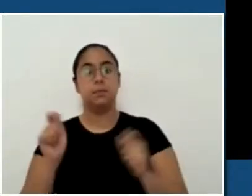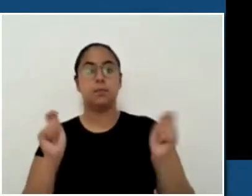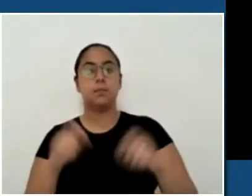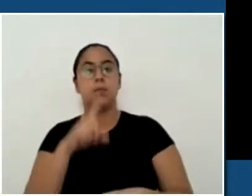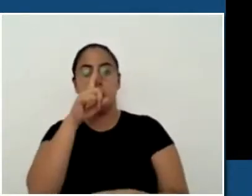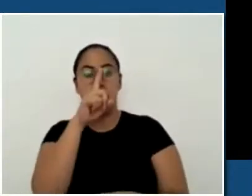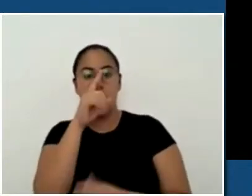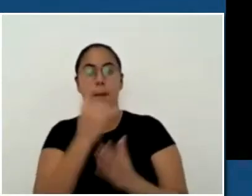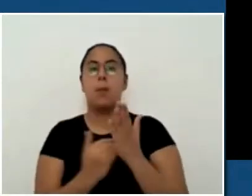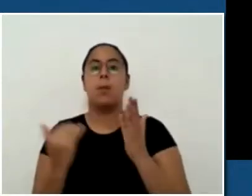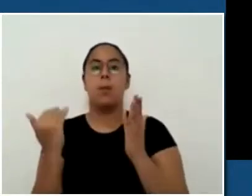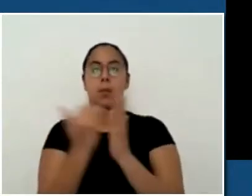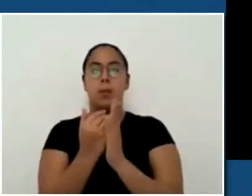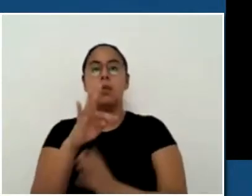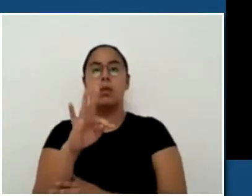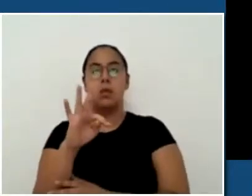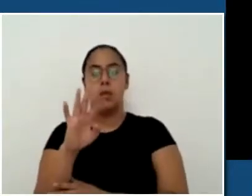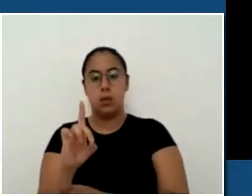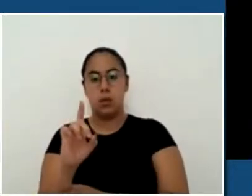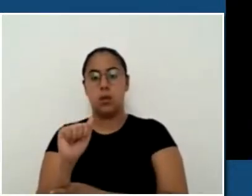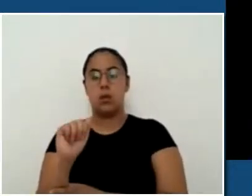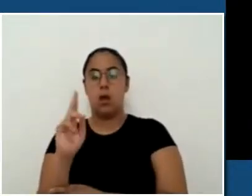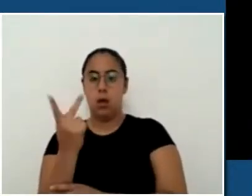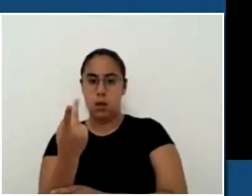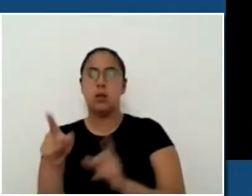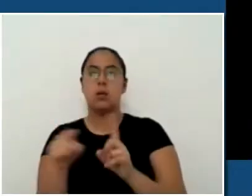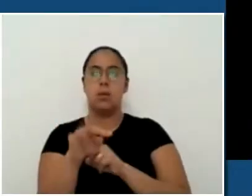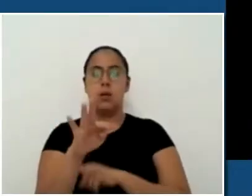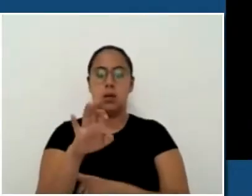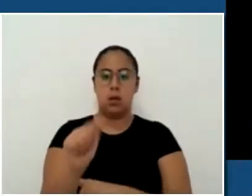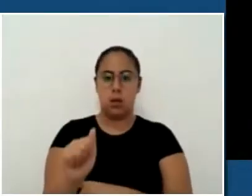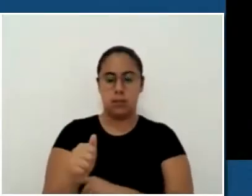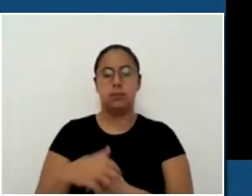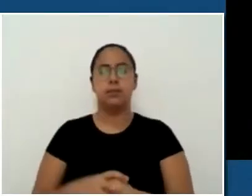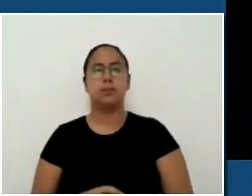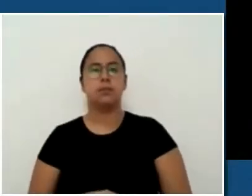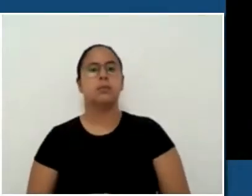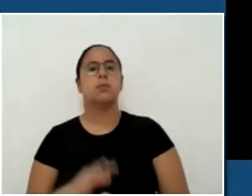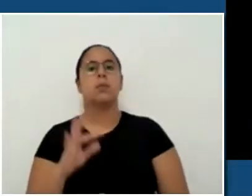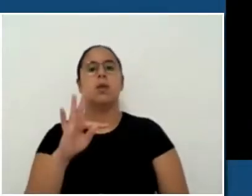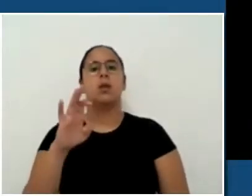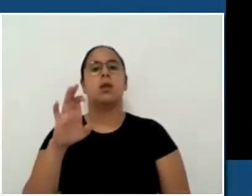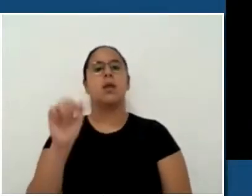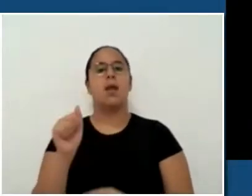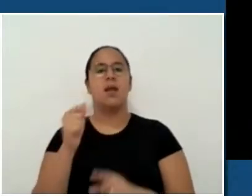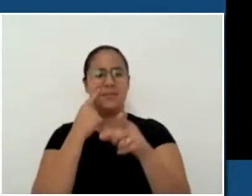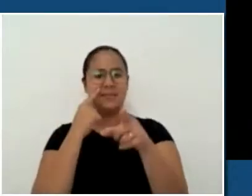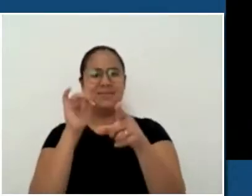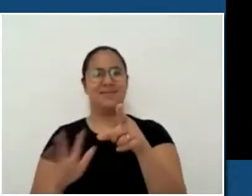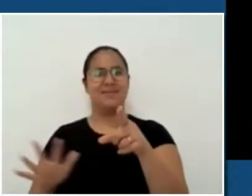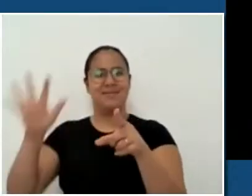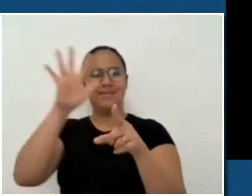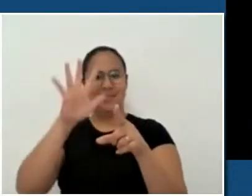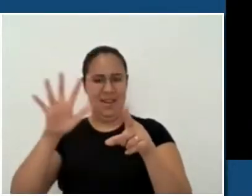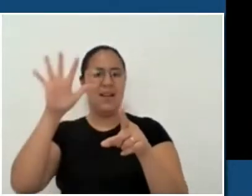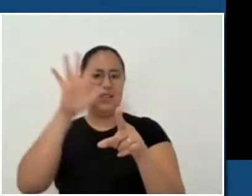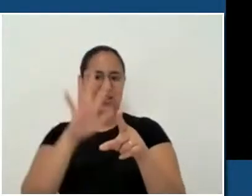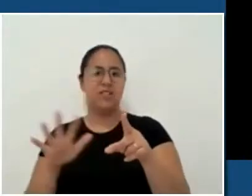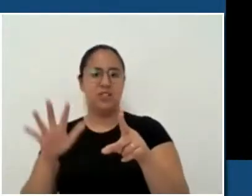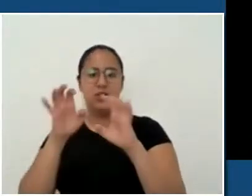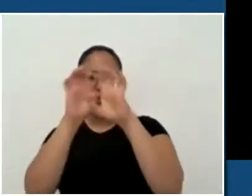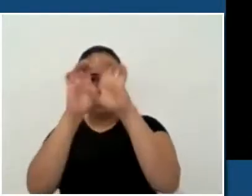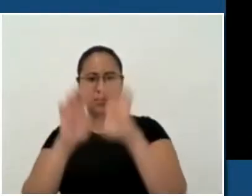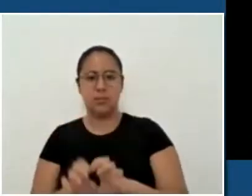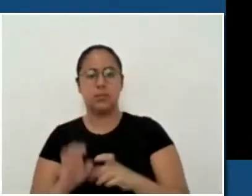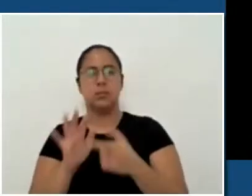ou seja, gene e ambiente. Aqui, ó, o TEA, exames de imagem estrutural. A gente pode ter imagem